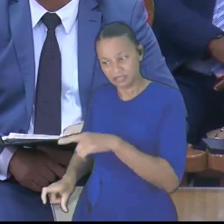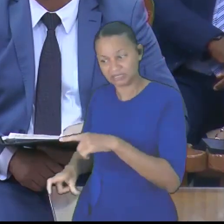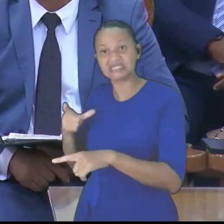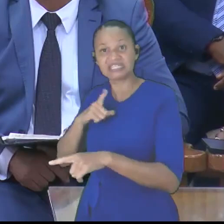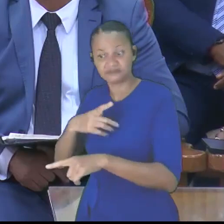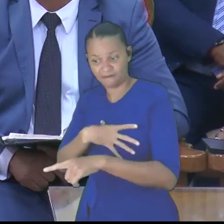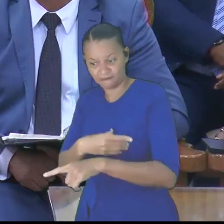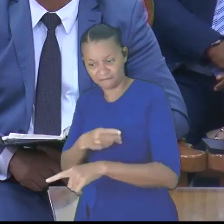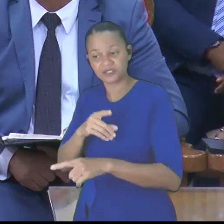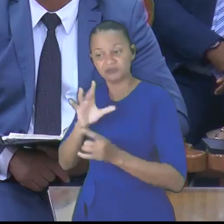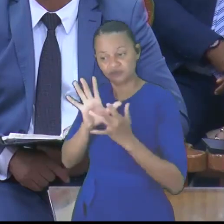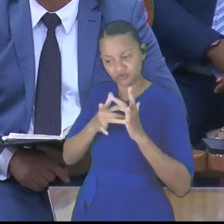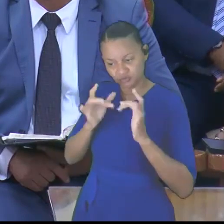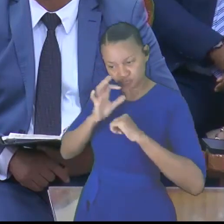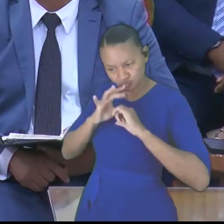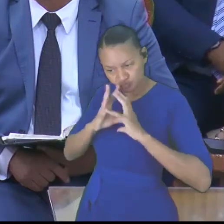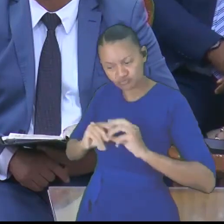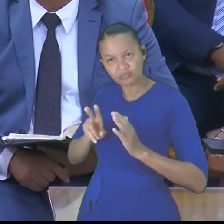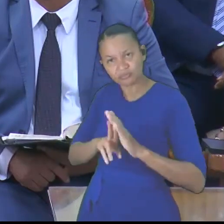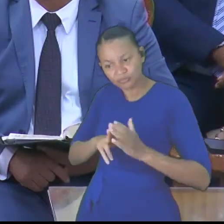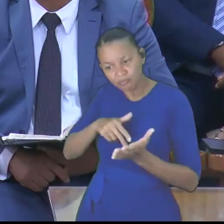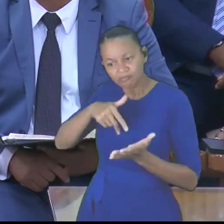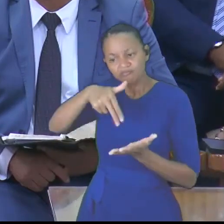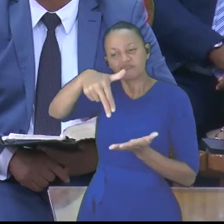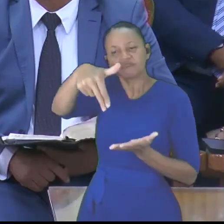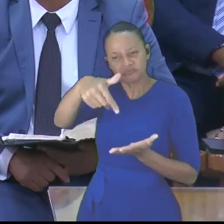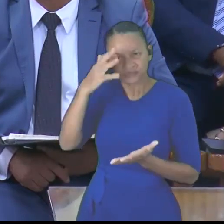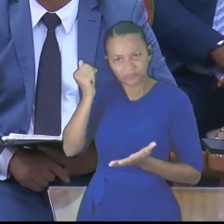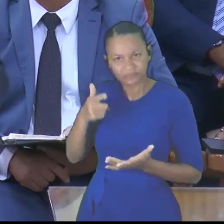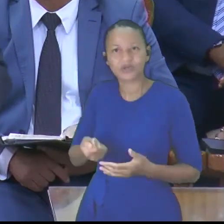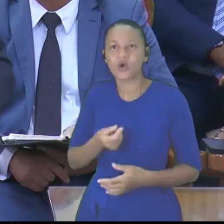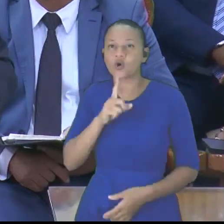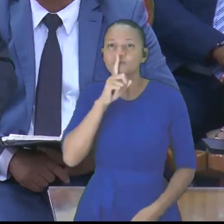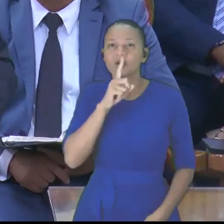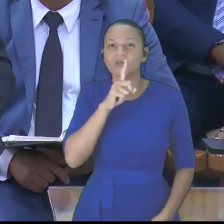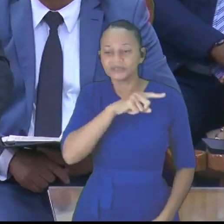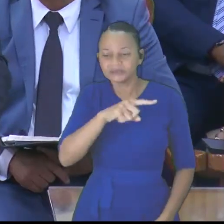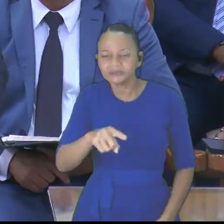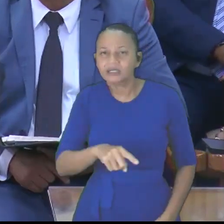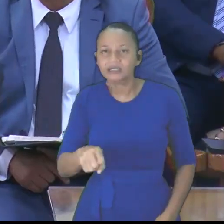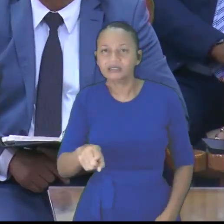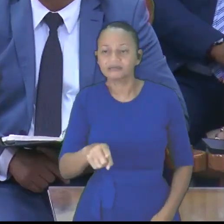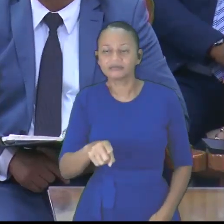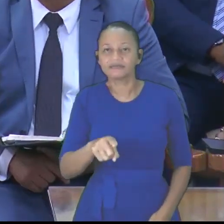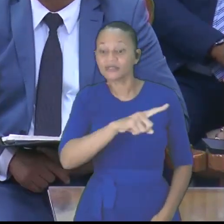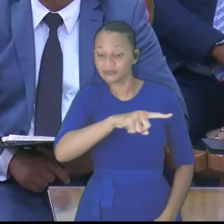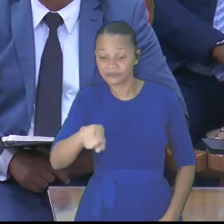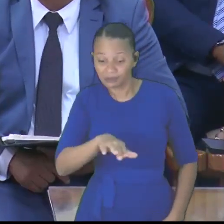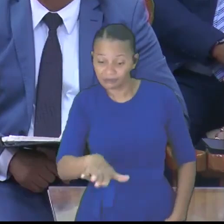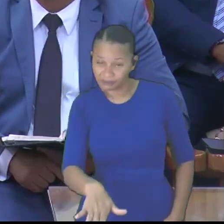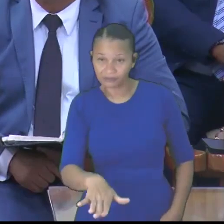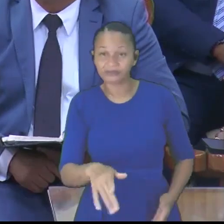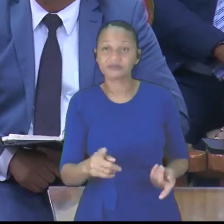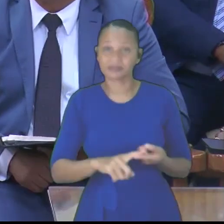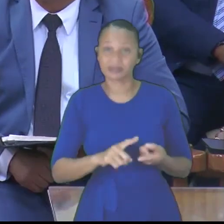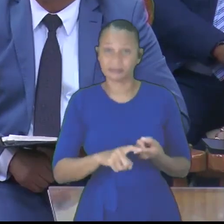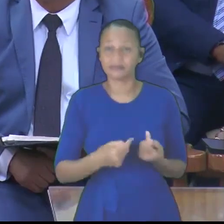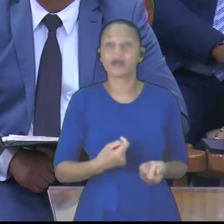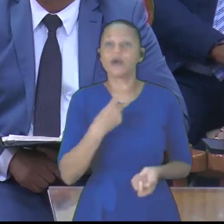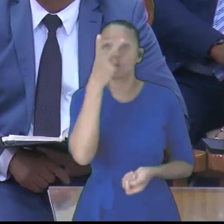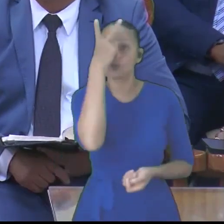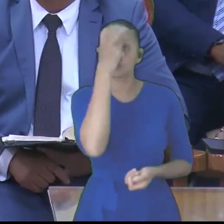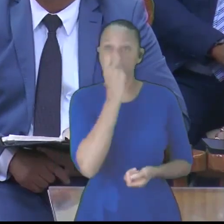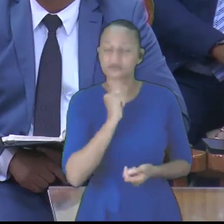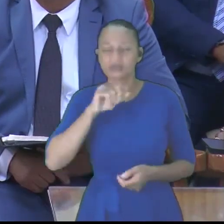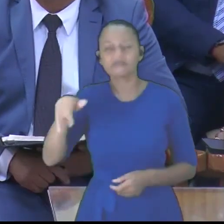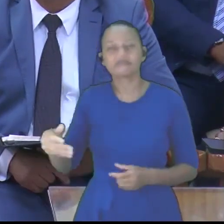filha dele, ressuscitou a filha dele. Jairo era conhecido? Era ou não era? Zaqueu era conhecido? O cego de Jericó era conhecido? Me ajude,